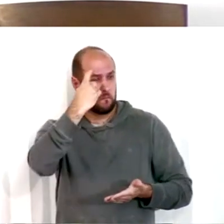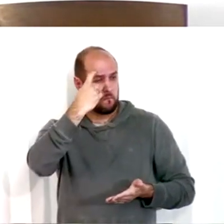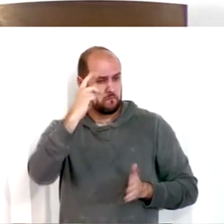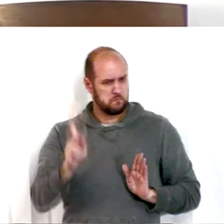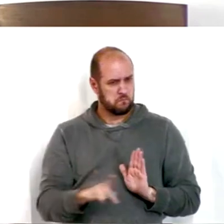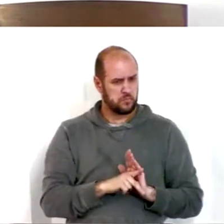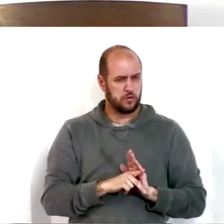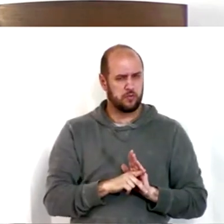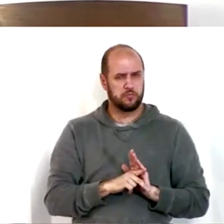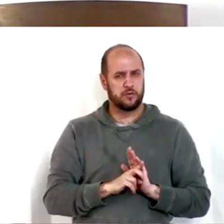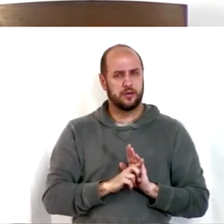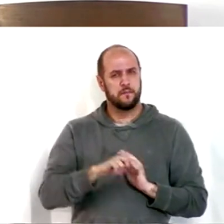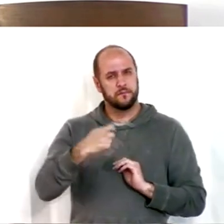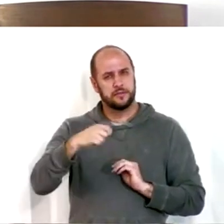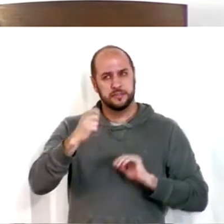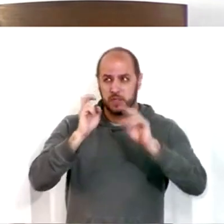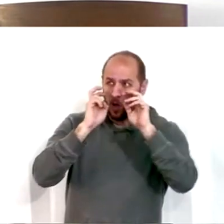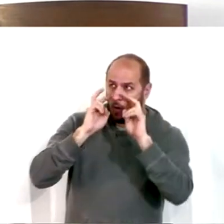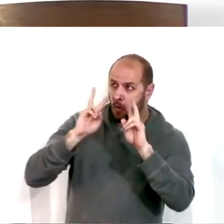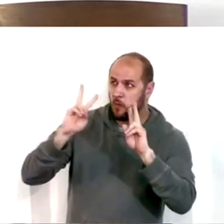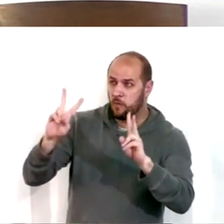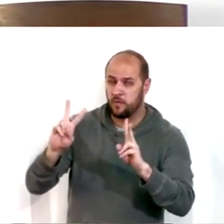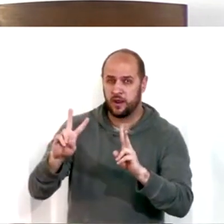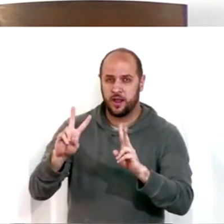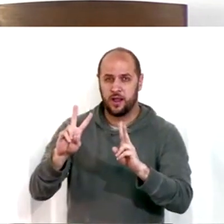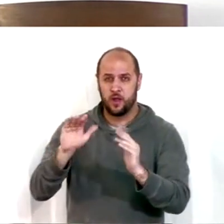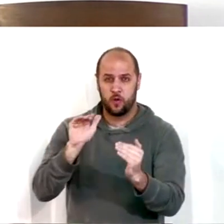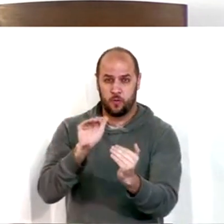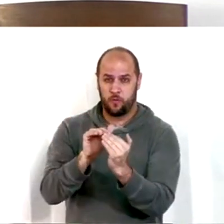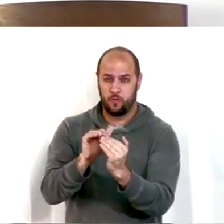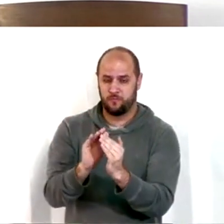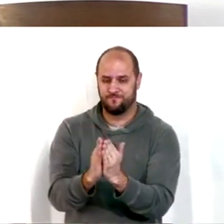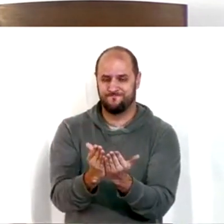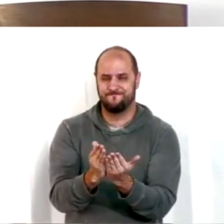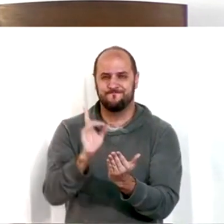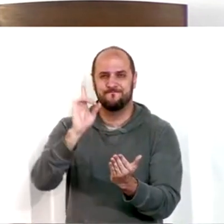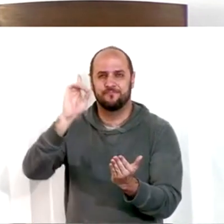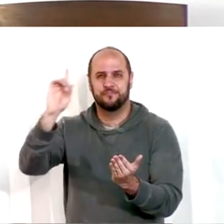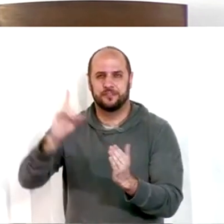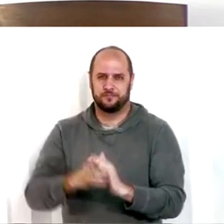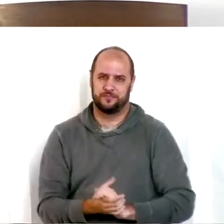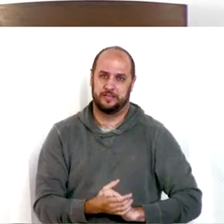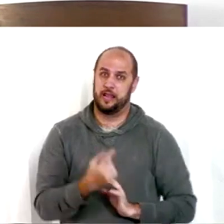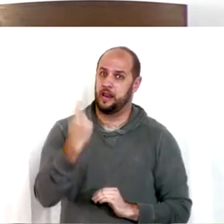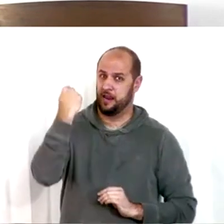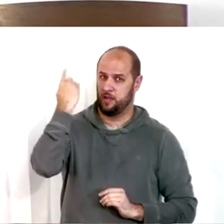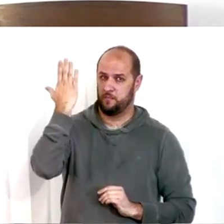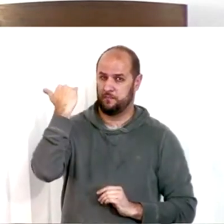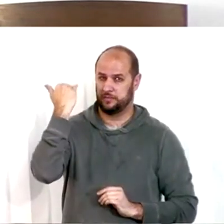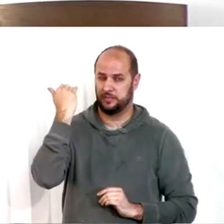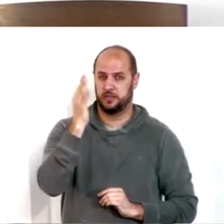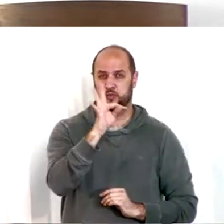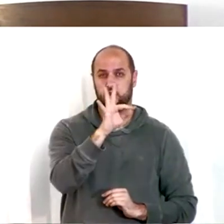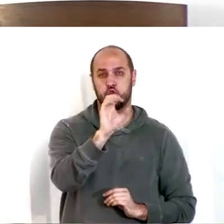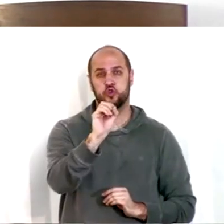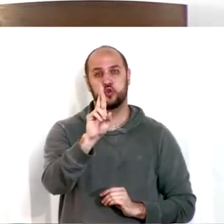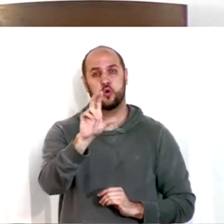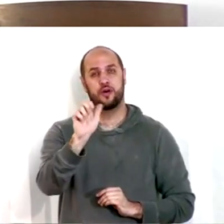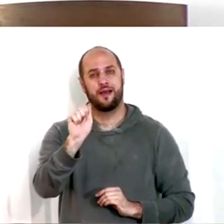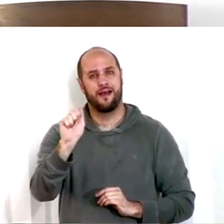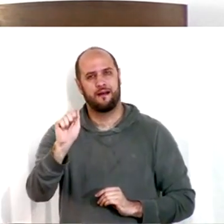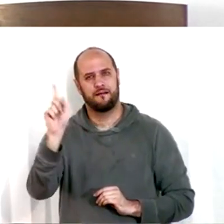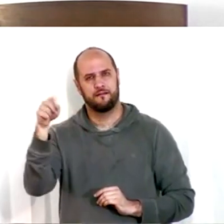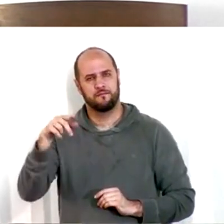finita, mas segundo a palavra de Deus. Para ele, a Torá, os 5 primeiros